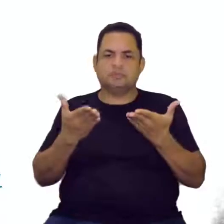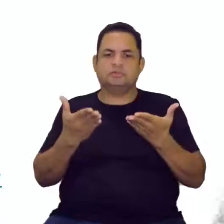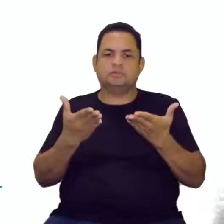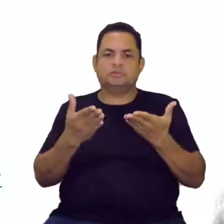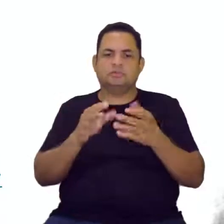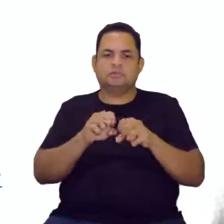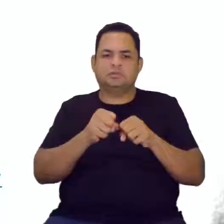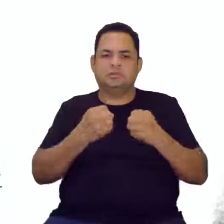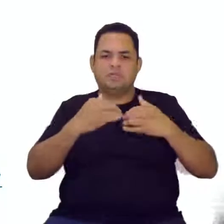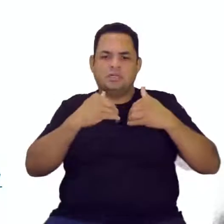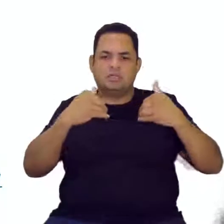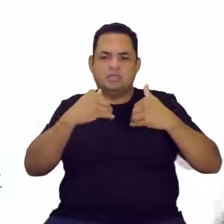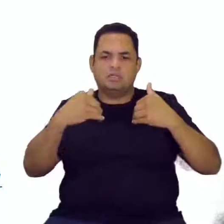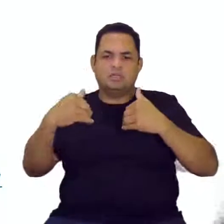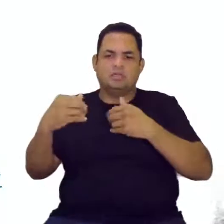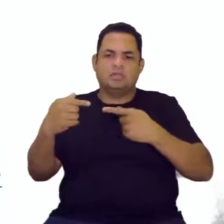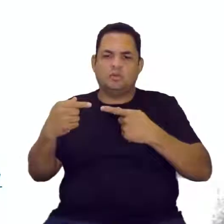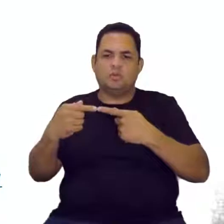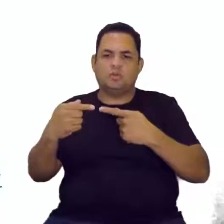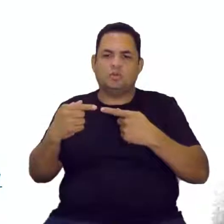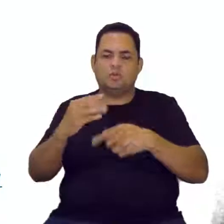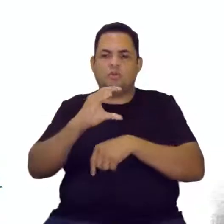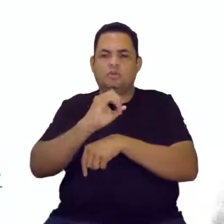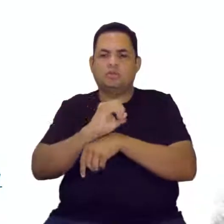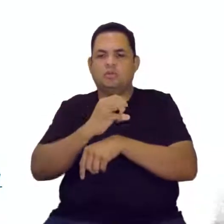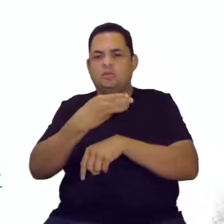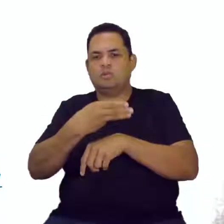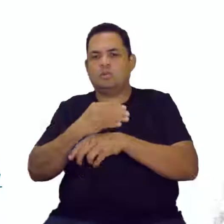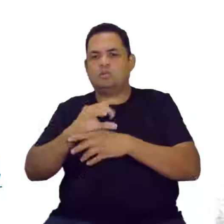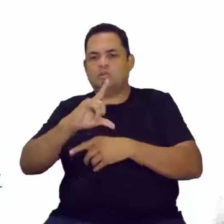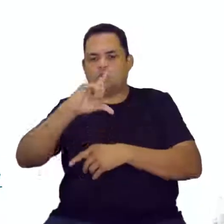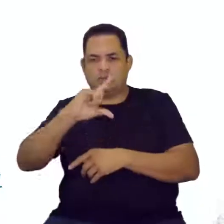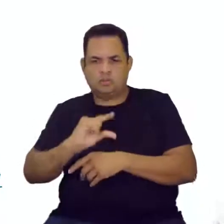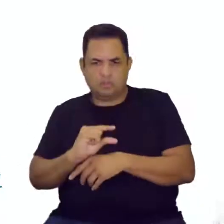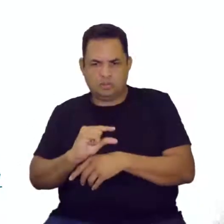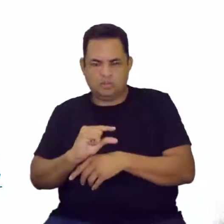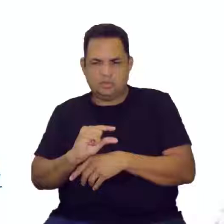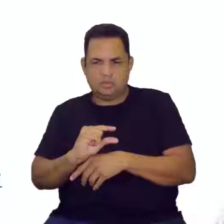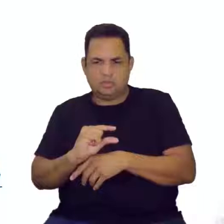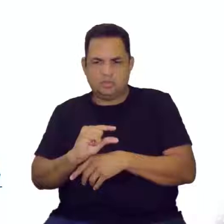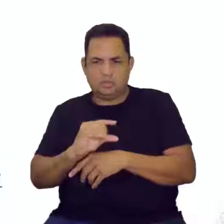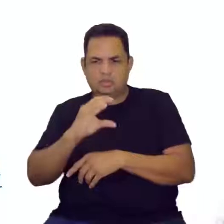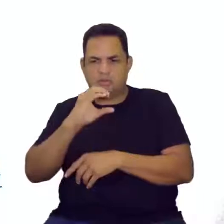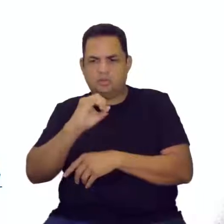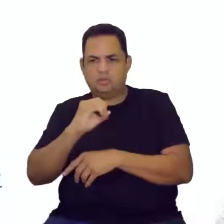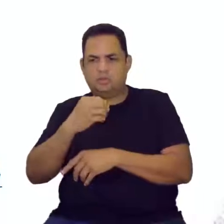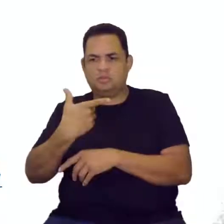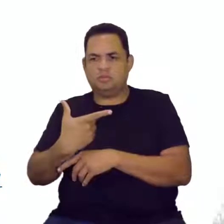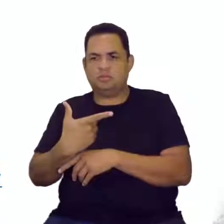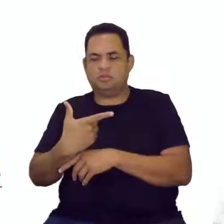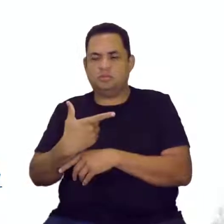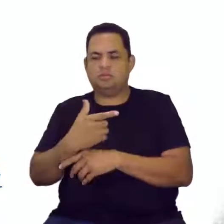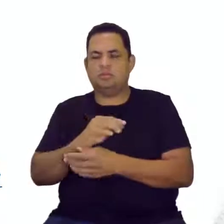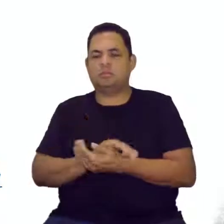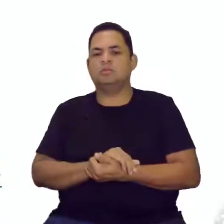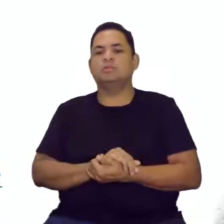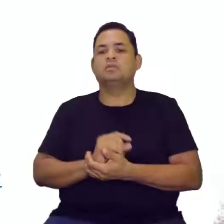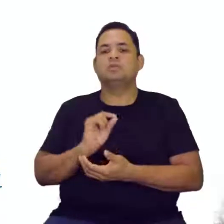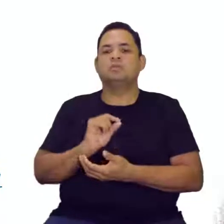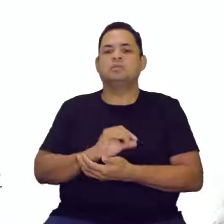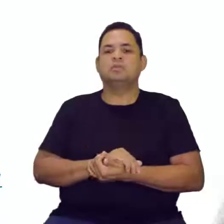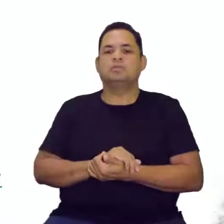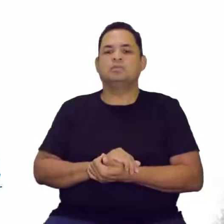essas quebras entre as ligações do ozônio, reduzindo eles, digamos assim, a oxigênio, fazendo com